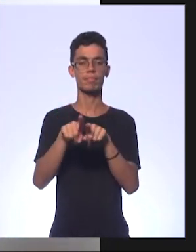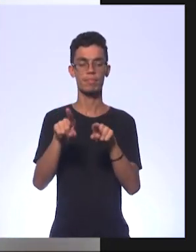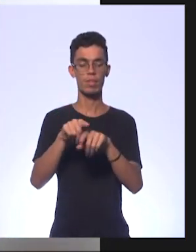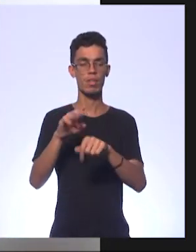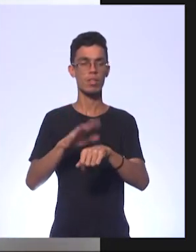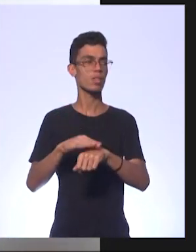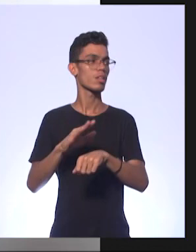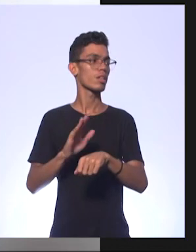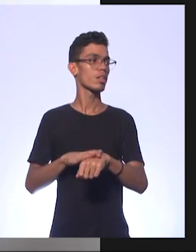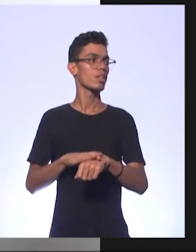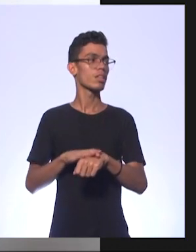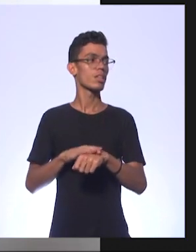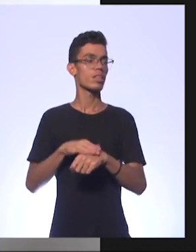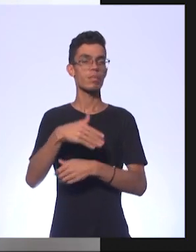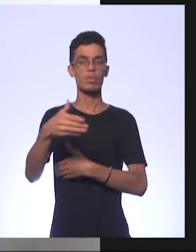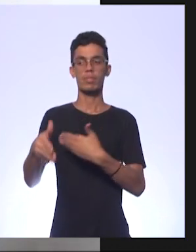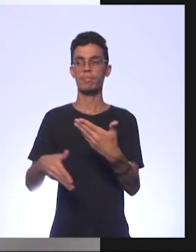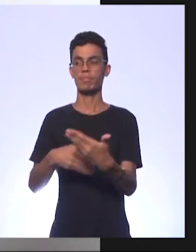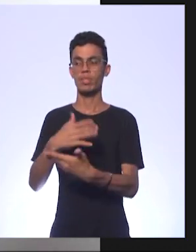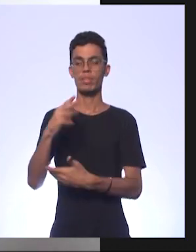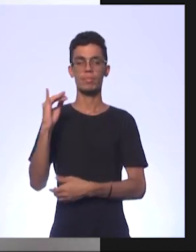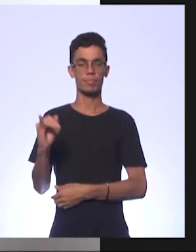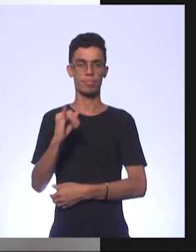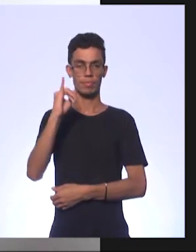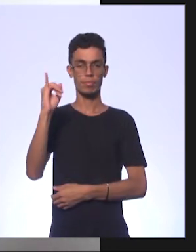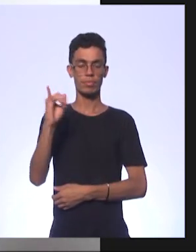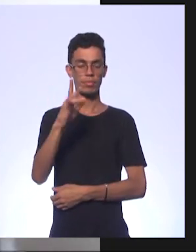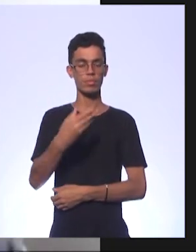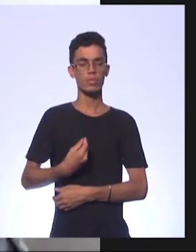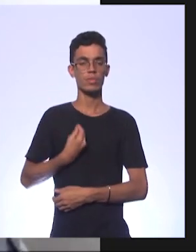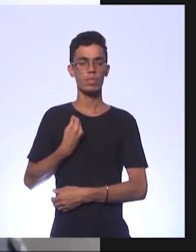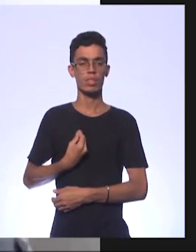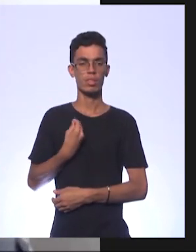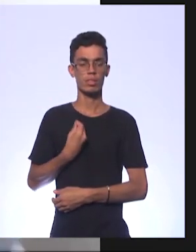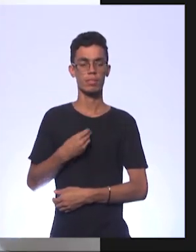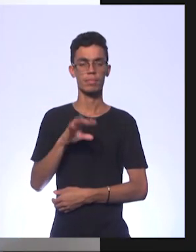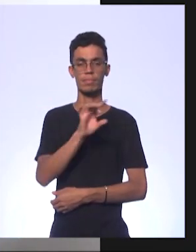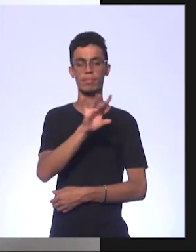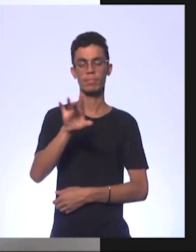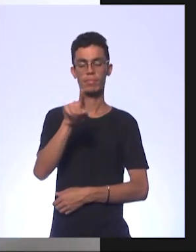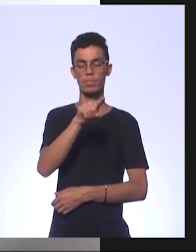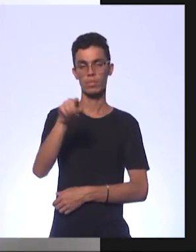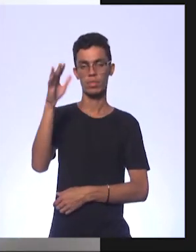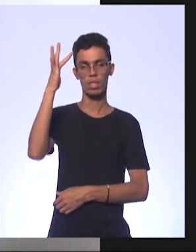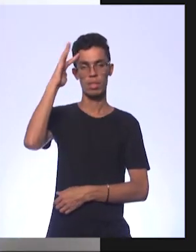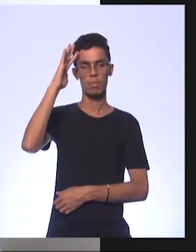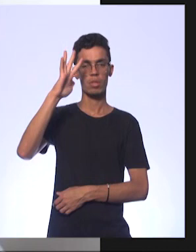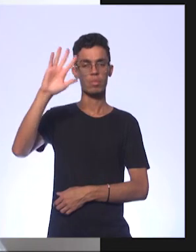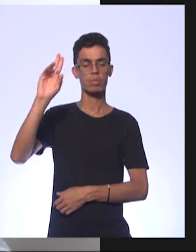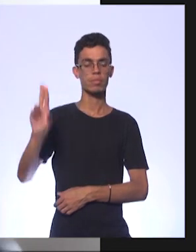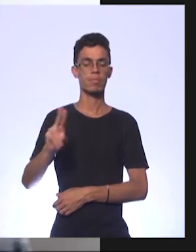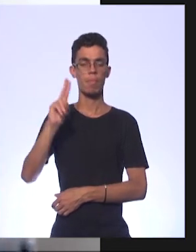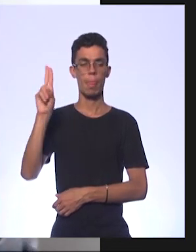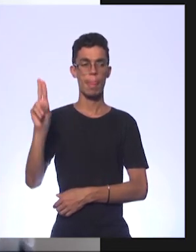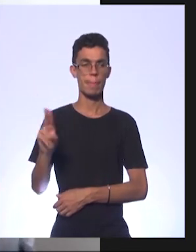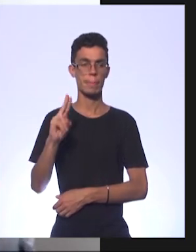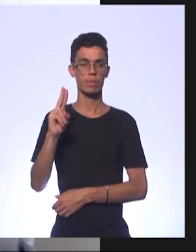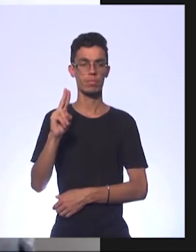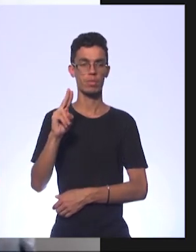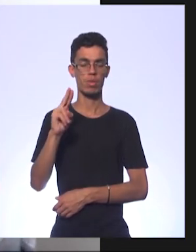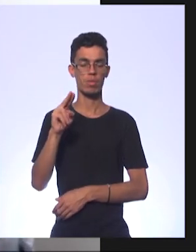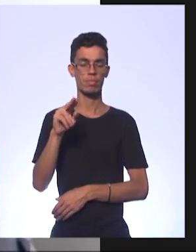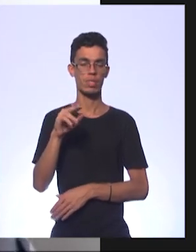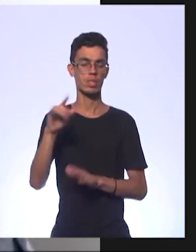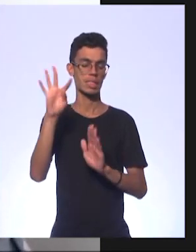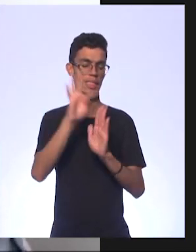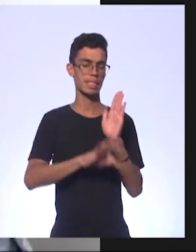um espaço de colaboração extremamente importante. Imagine que todos vocês estivessem utilizando um mesmo texto.